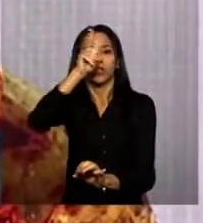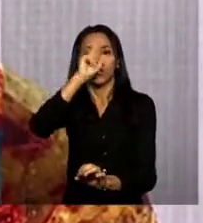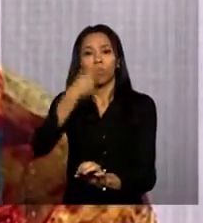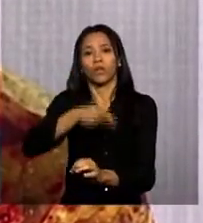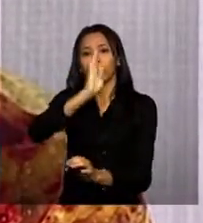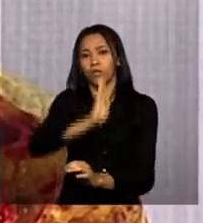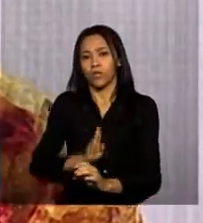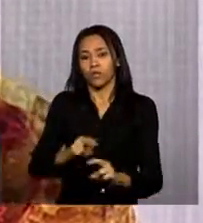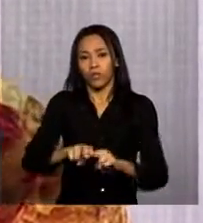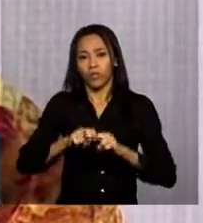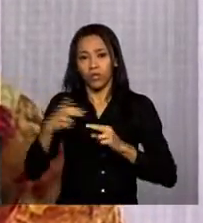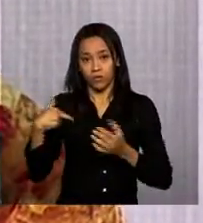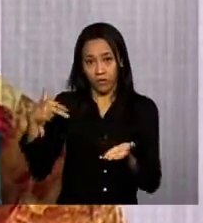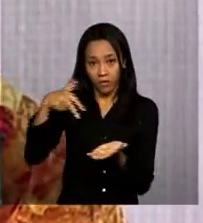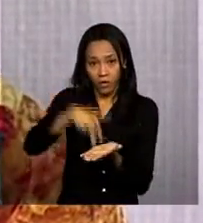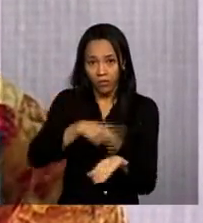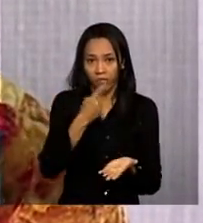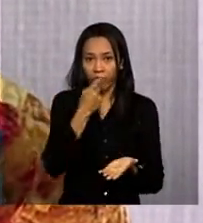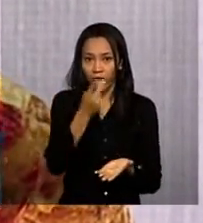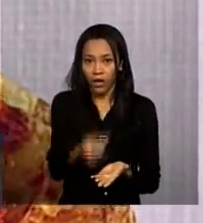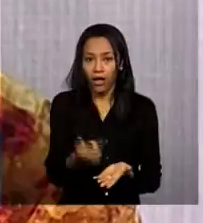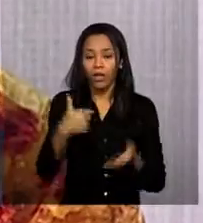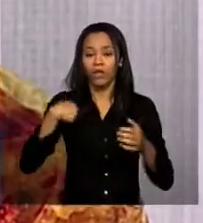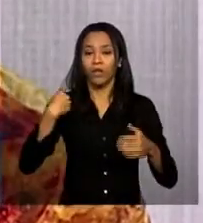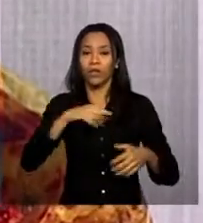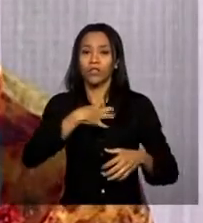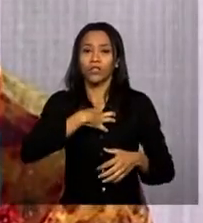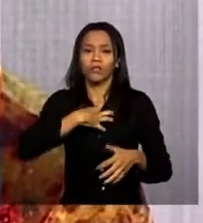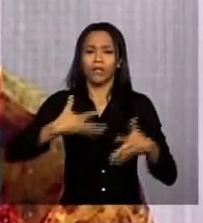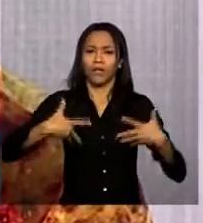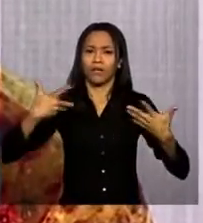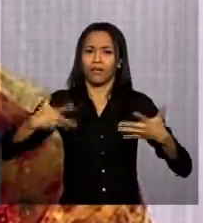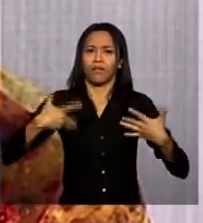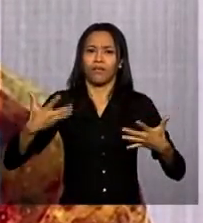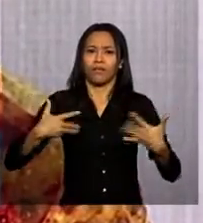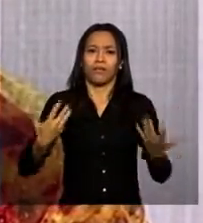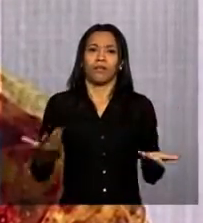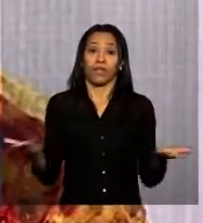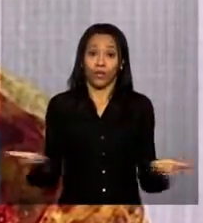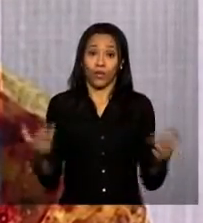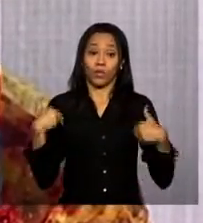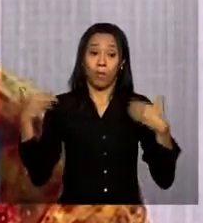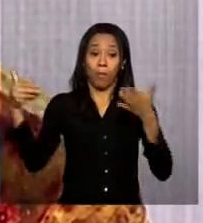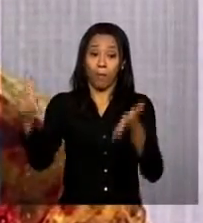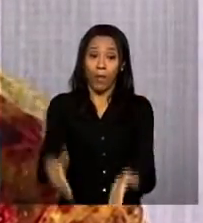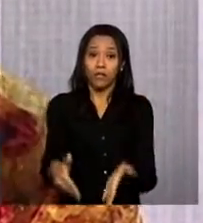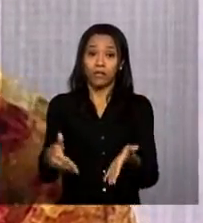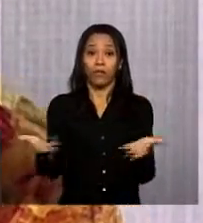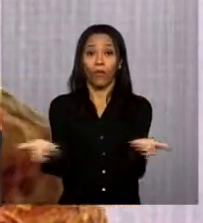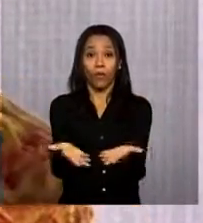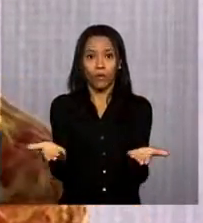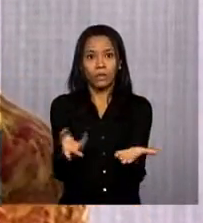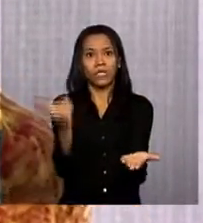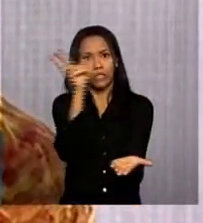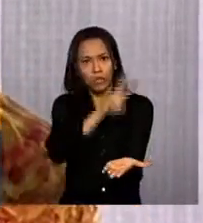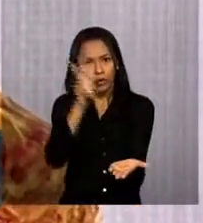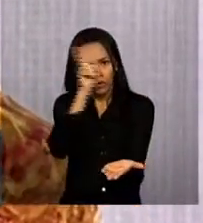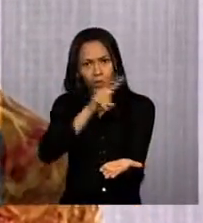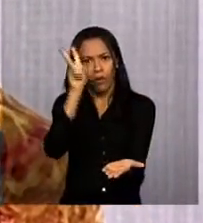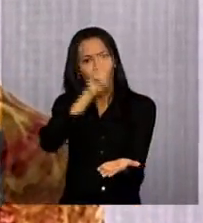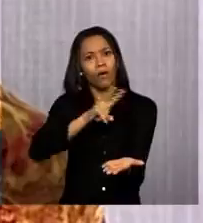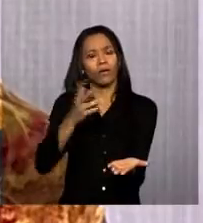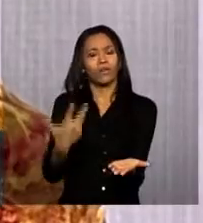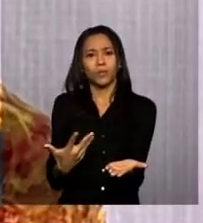aqui, ministra, para dizer da nossa alegria profunda de estarmos participando deste momento histórico que